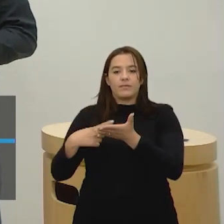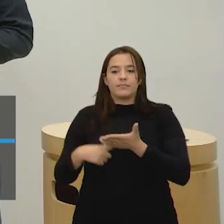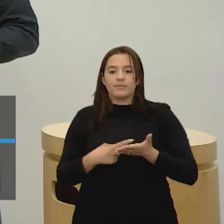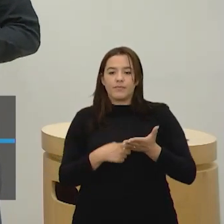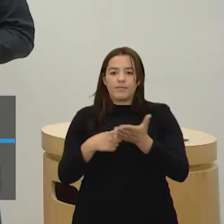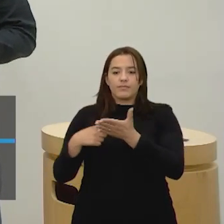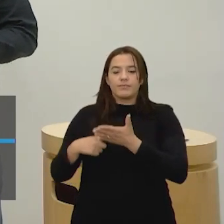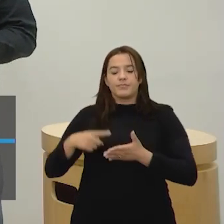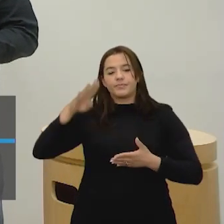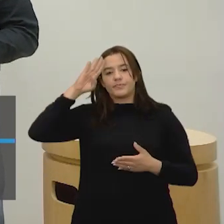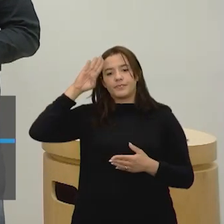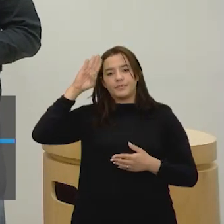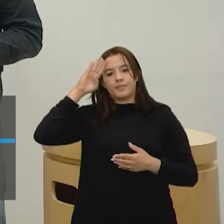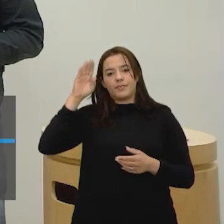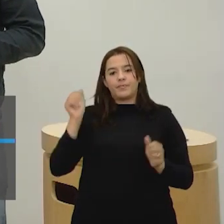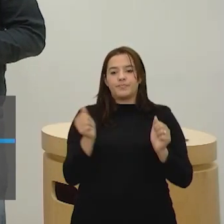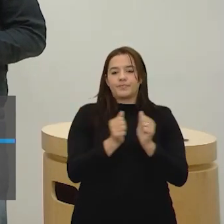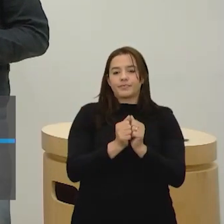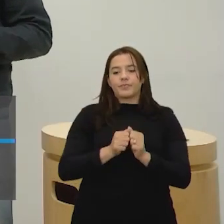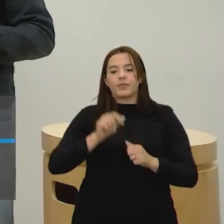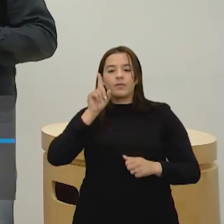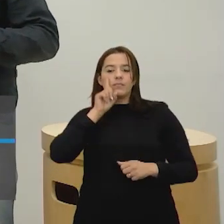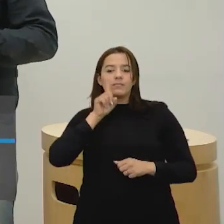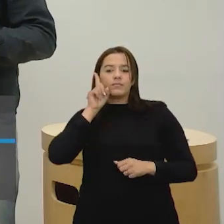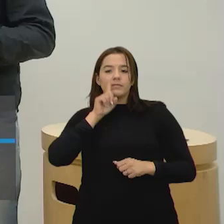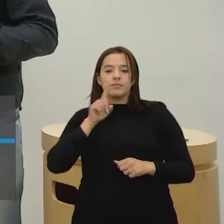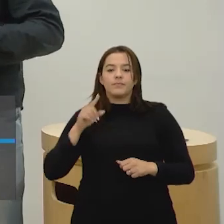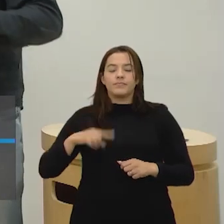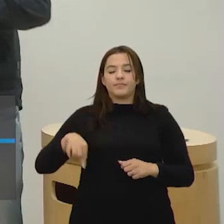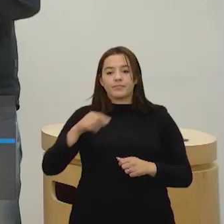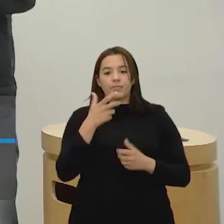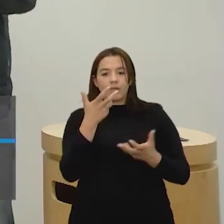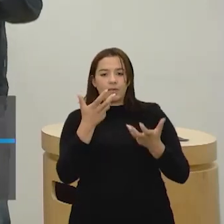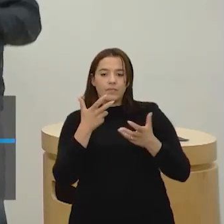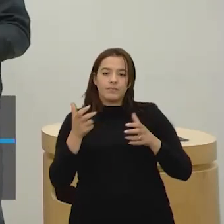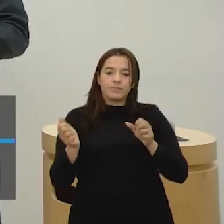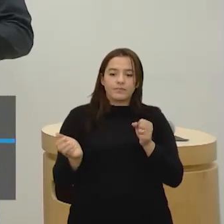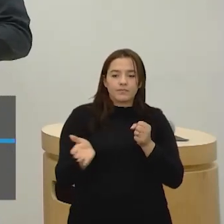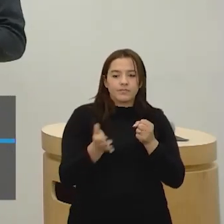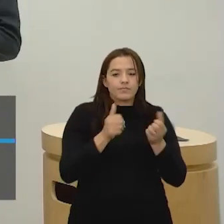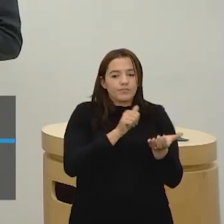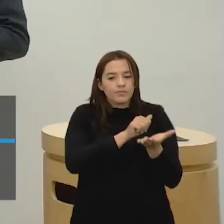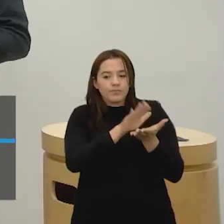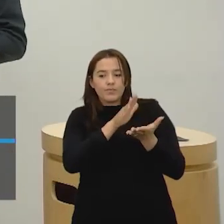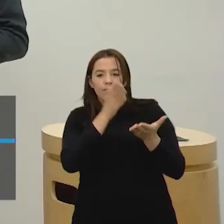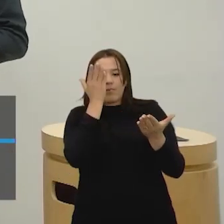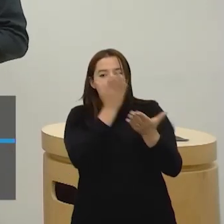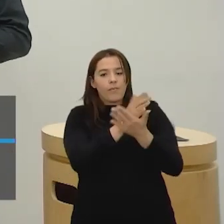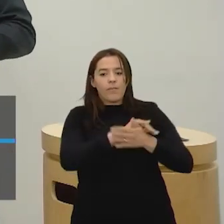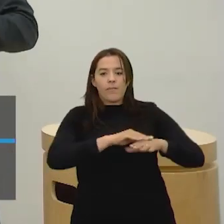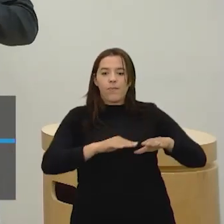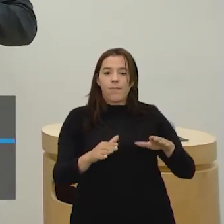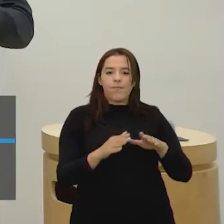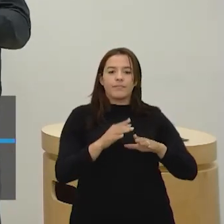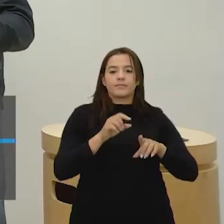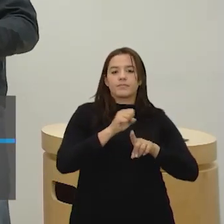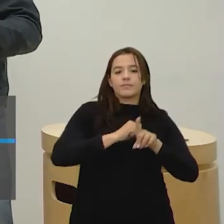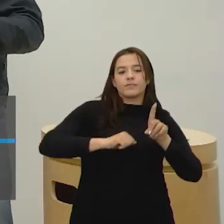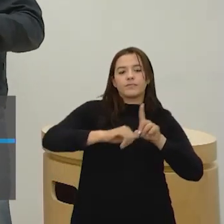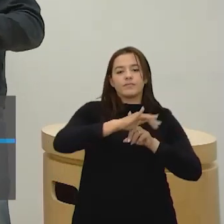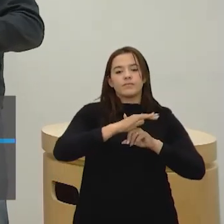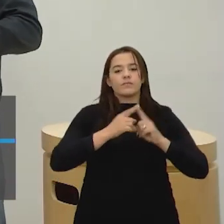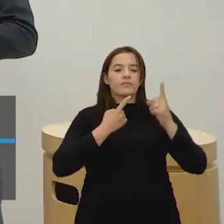os militares e com os Estados Unidos para justamente boicotar e destruir um projeto socialista no Chile, e é